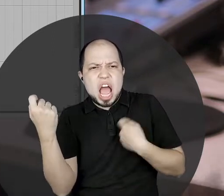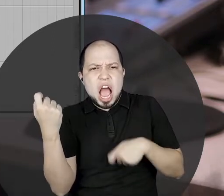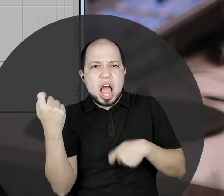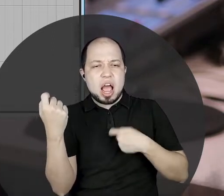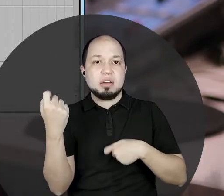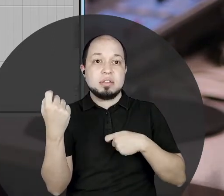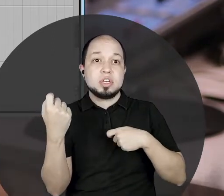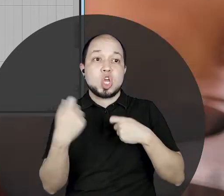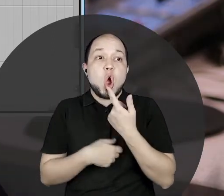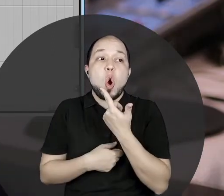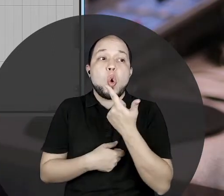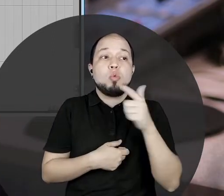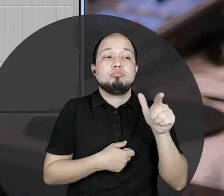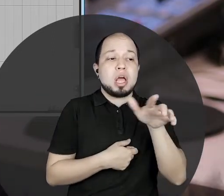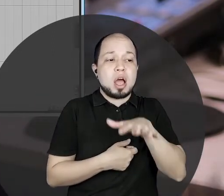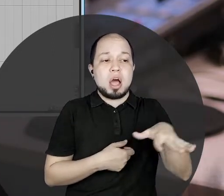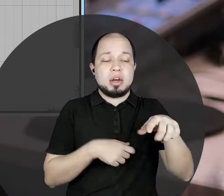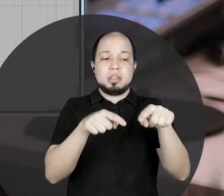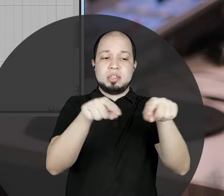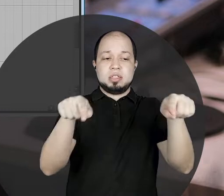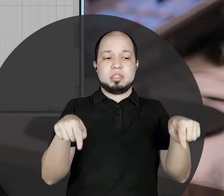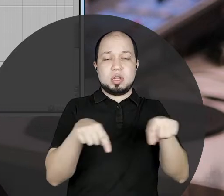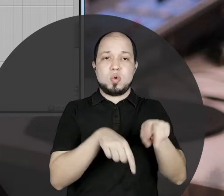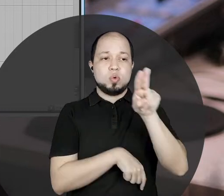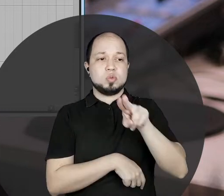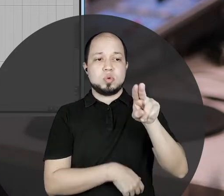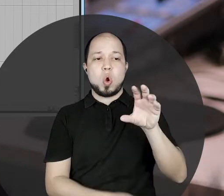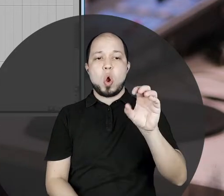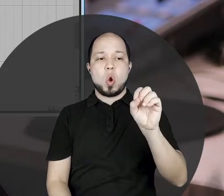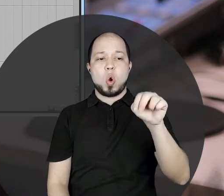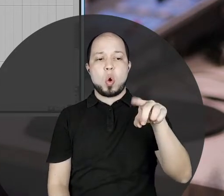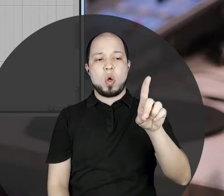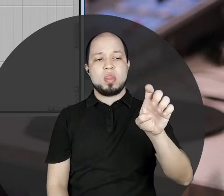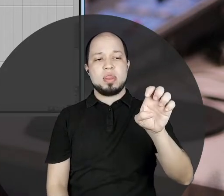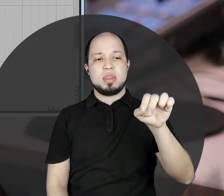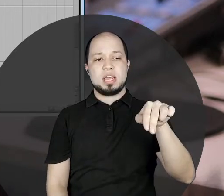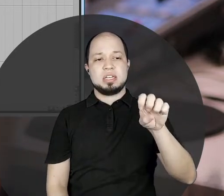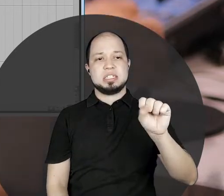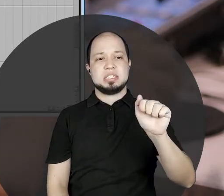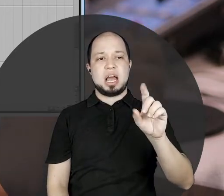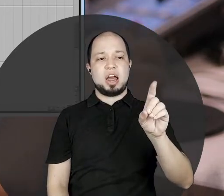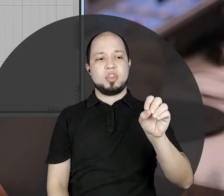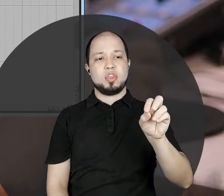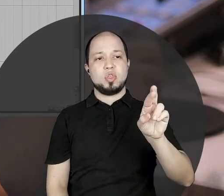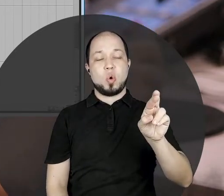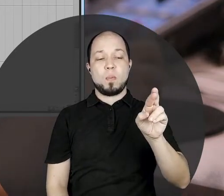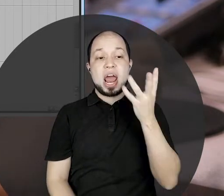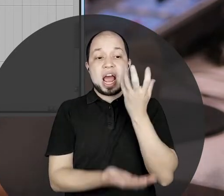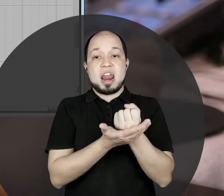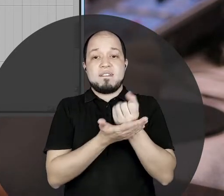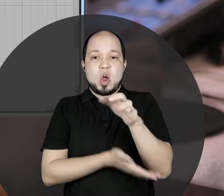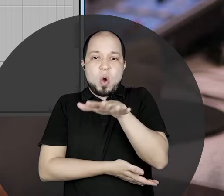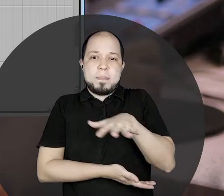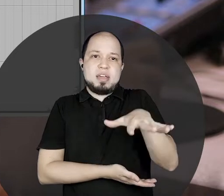e deixei em outra parte da sala um condensador. Para pegar meio que o ambiente, então a gente teve